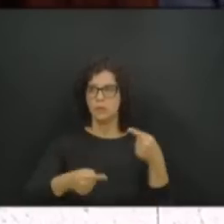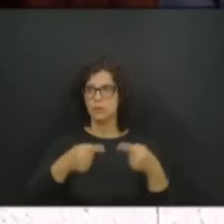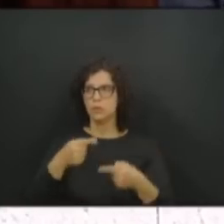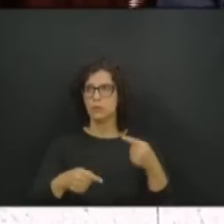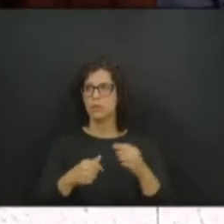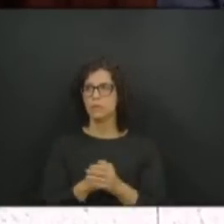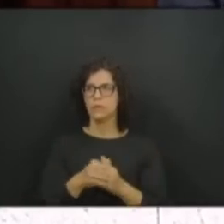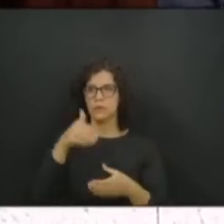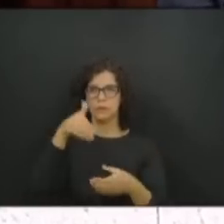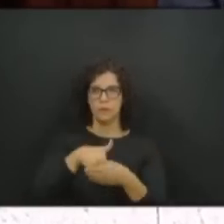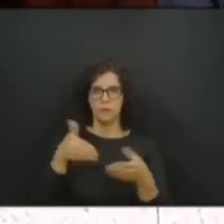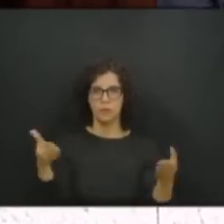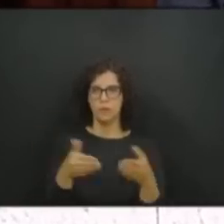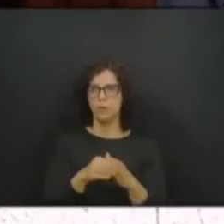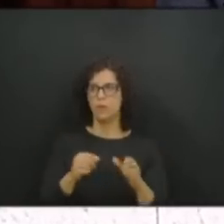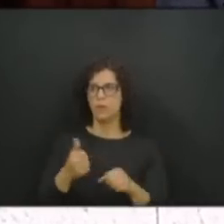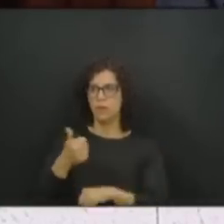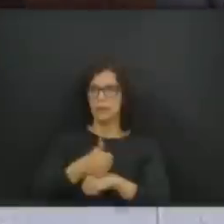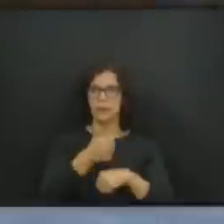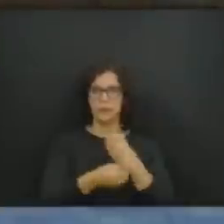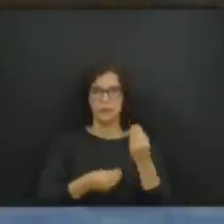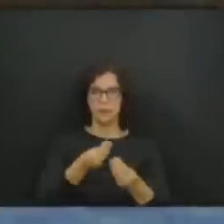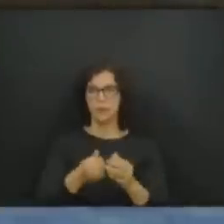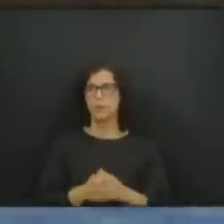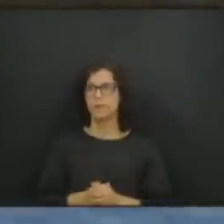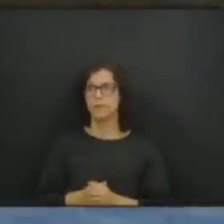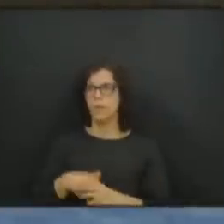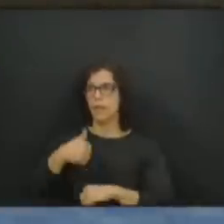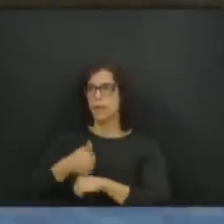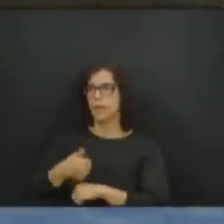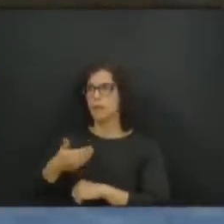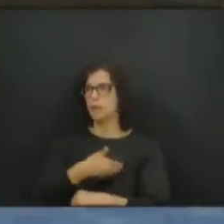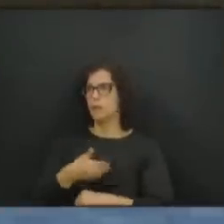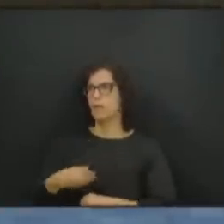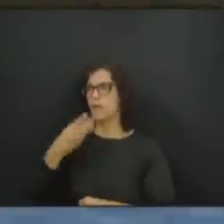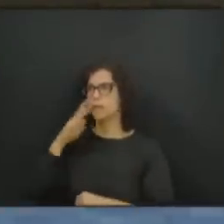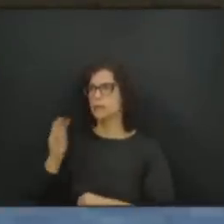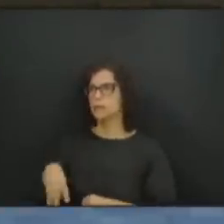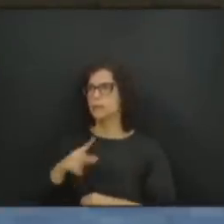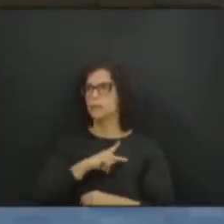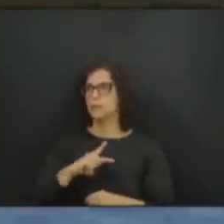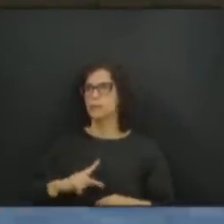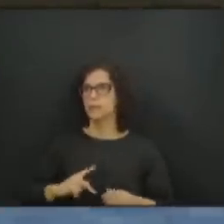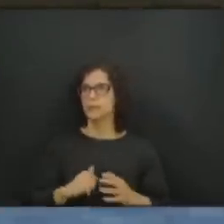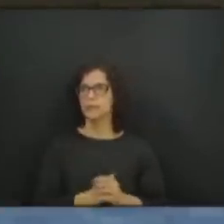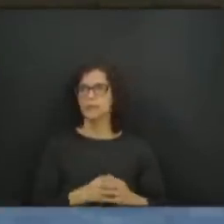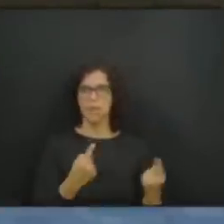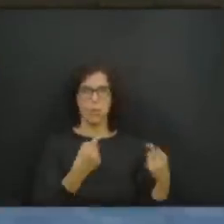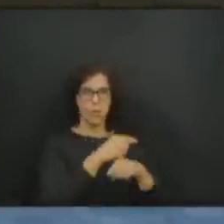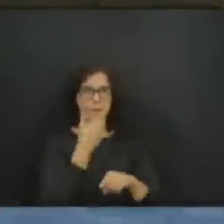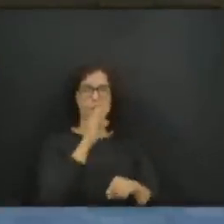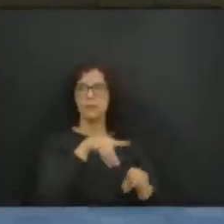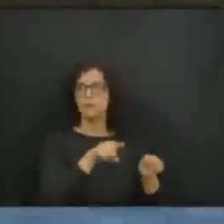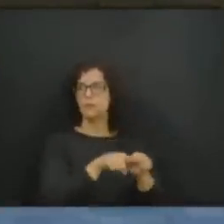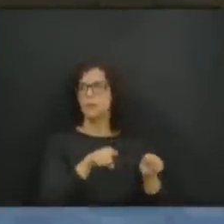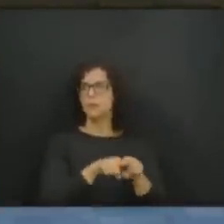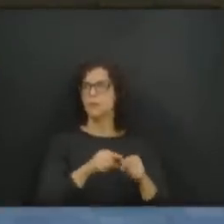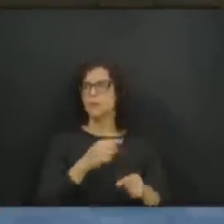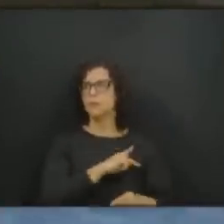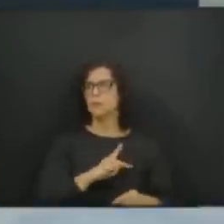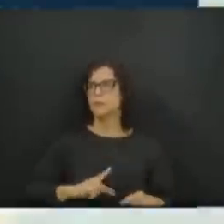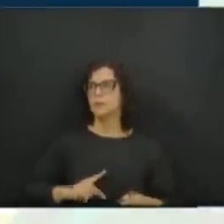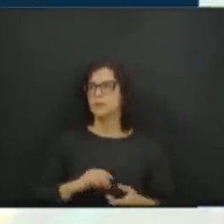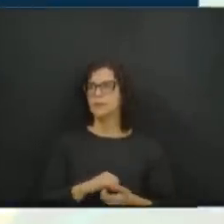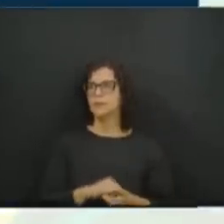discussão e votação como caminho votos líderes a liderança do governo pede voto sim Presidente oposição e caminha voto sim